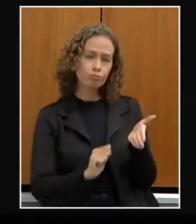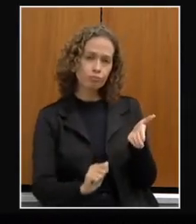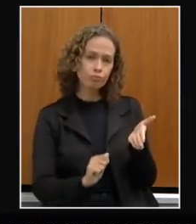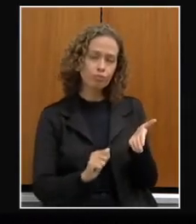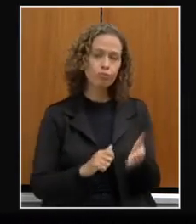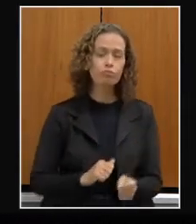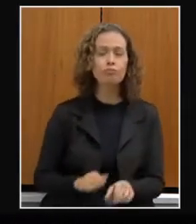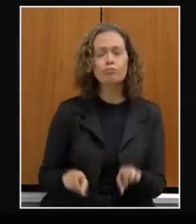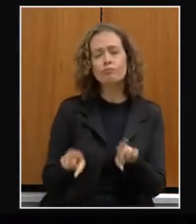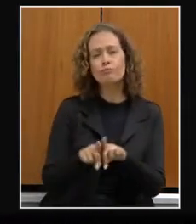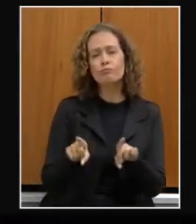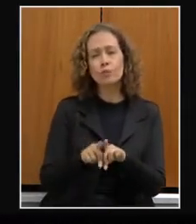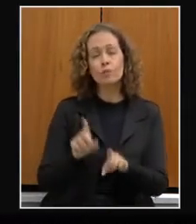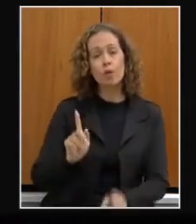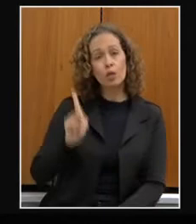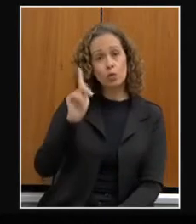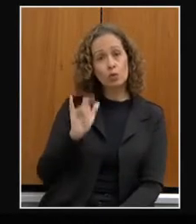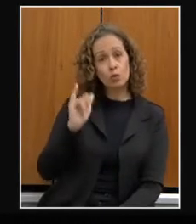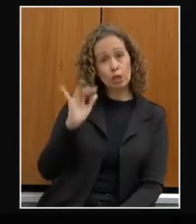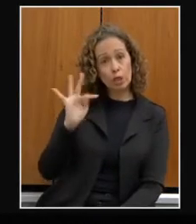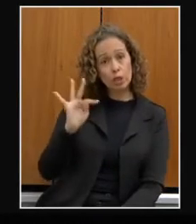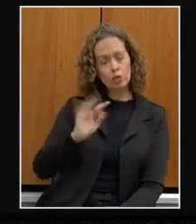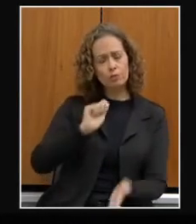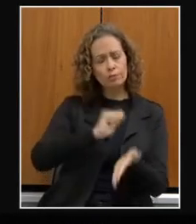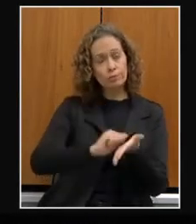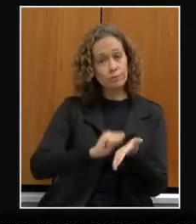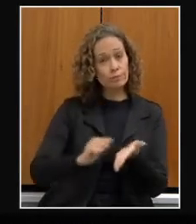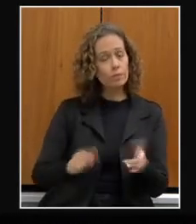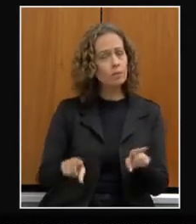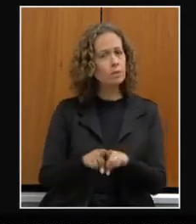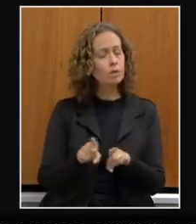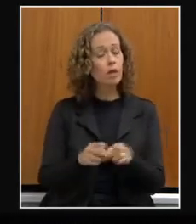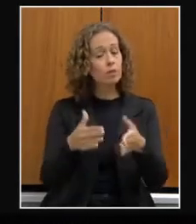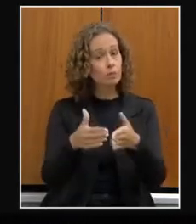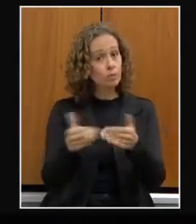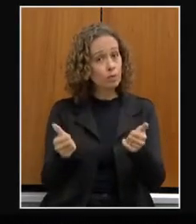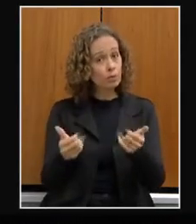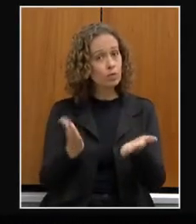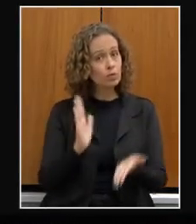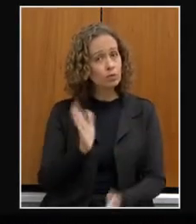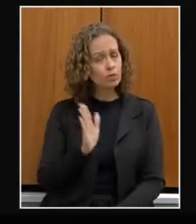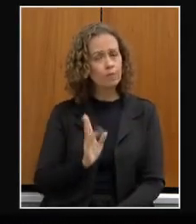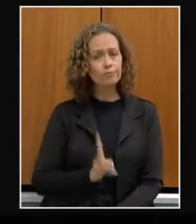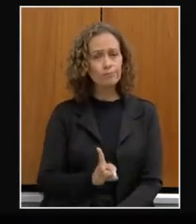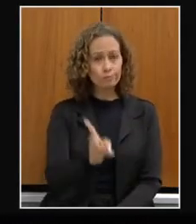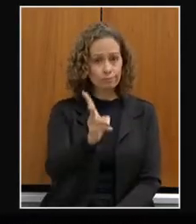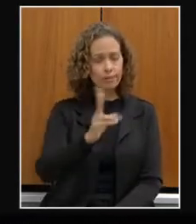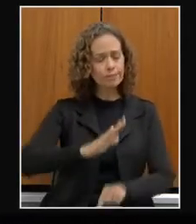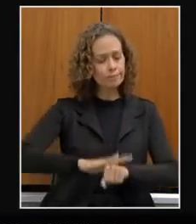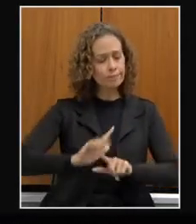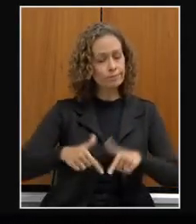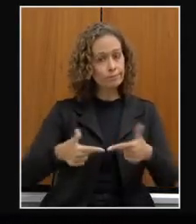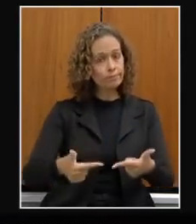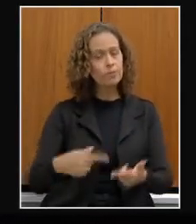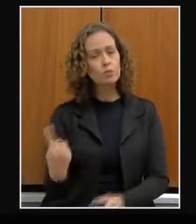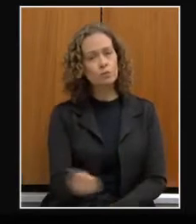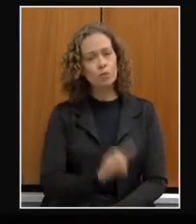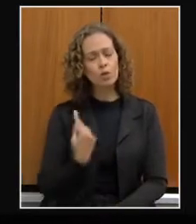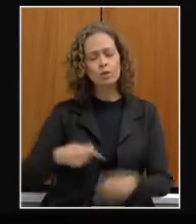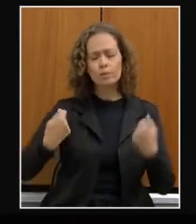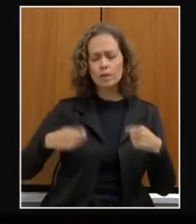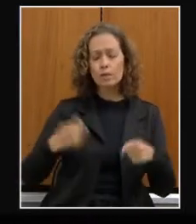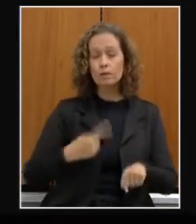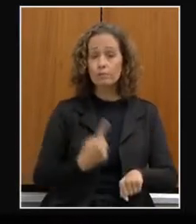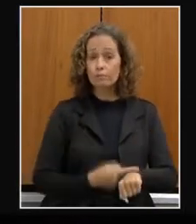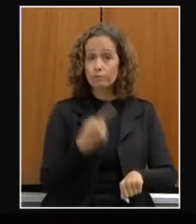corretamente o kit então fica aí o pedido como eu tenho feito sempre nós estamos aqui precisando principalmente nesse